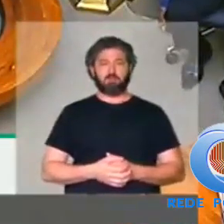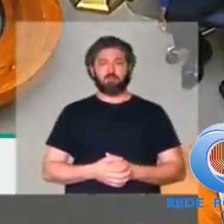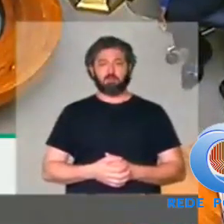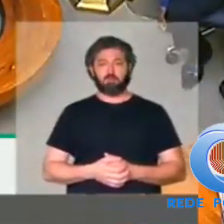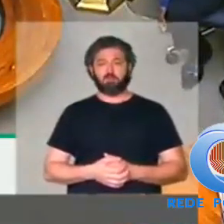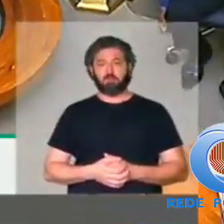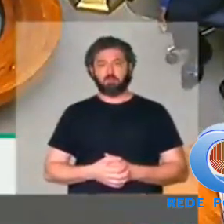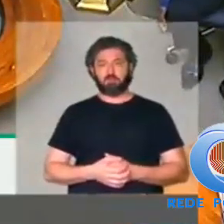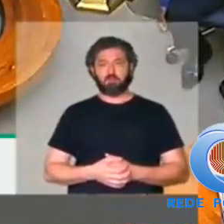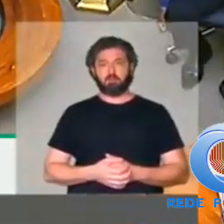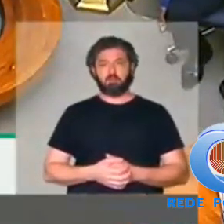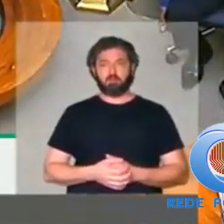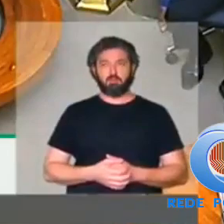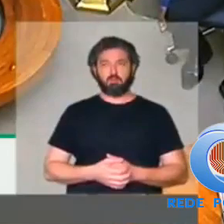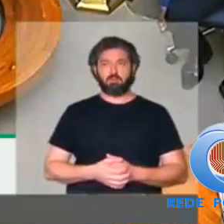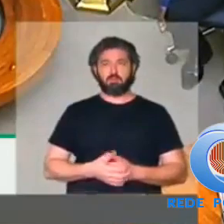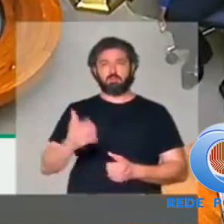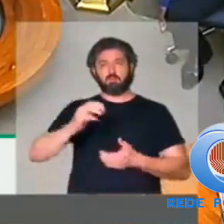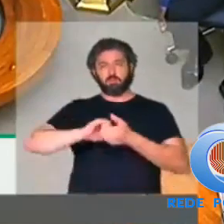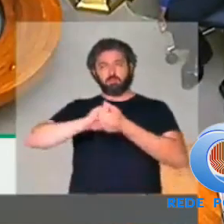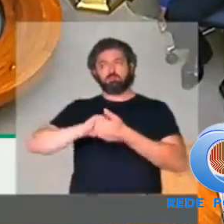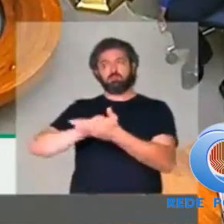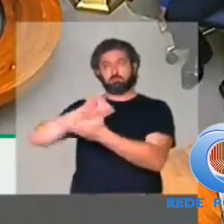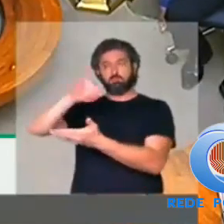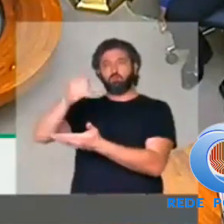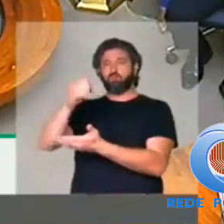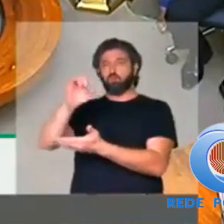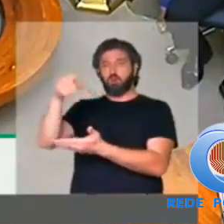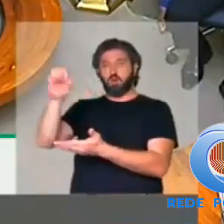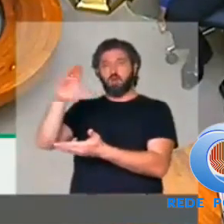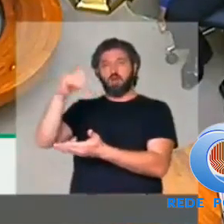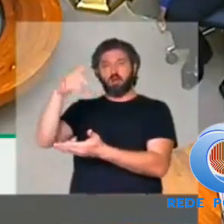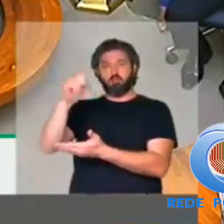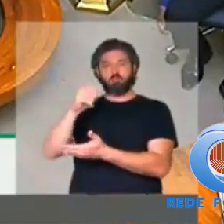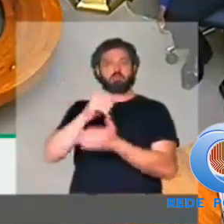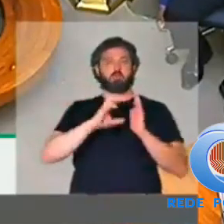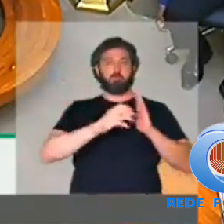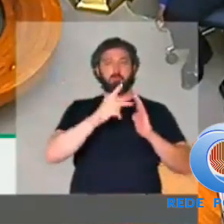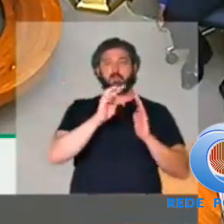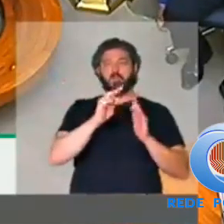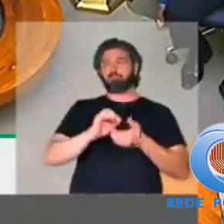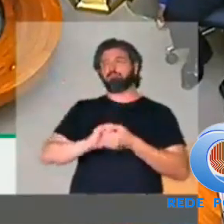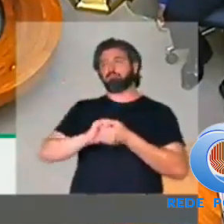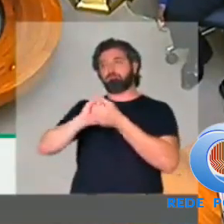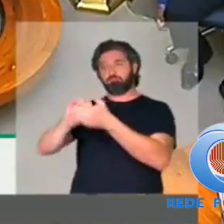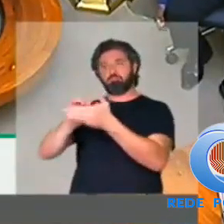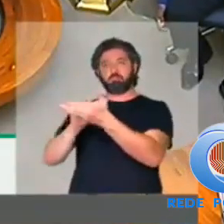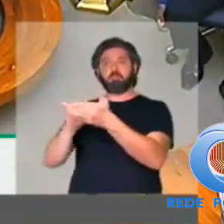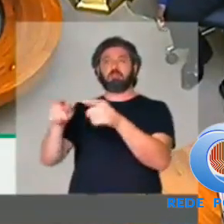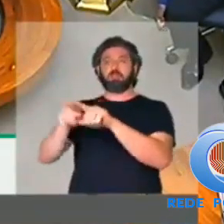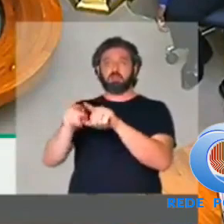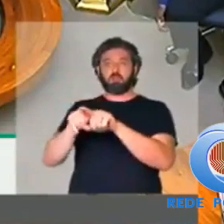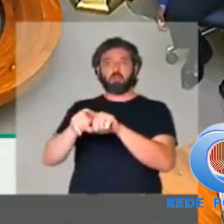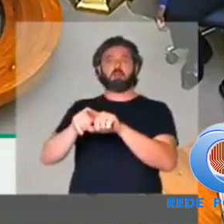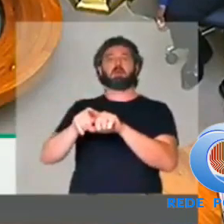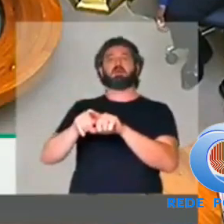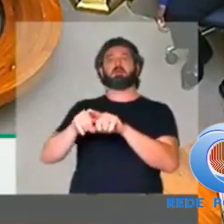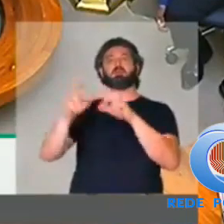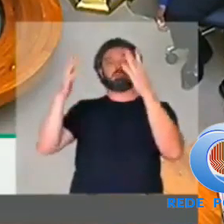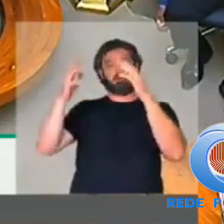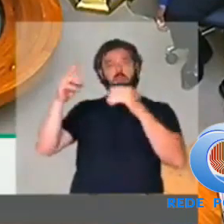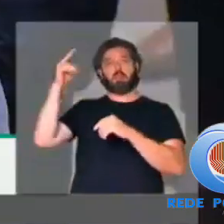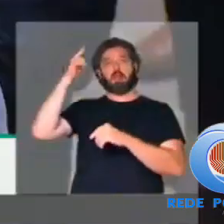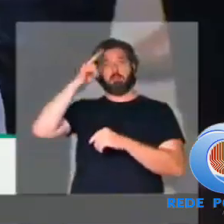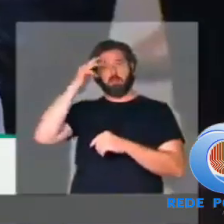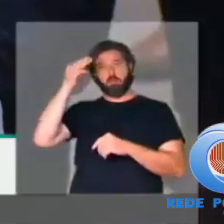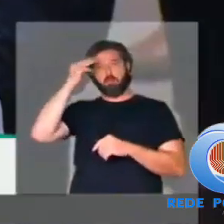Senhor presidente, apenas para cumprimentar o deputado João Campos em nome do Partido dos Trabalhadores e através dele também louvar a